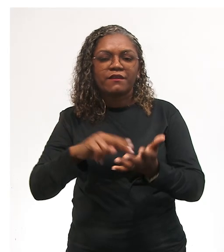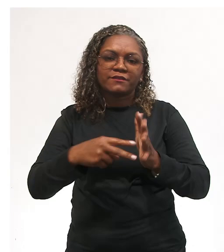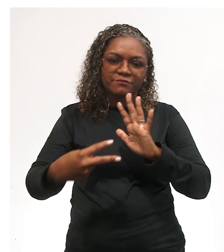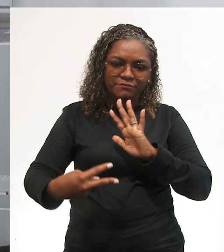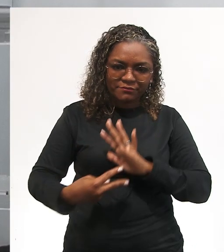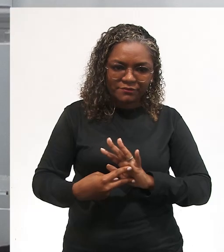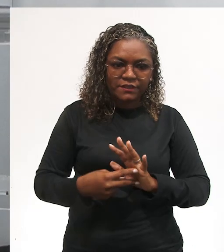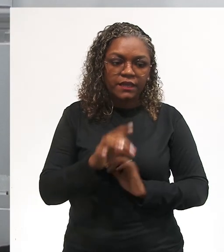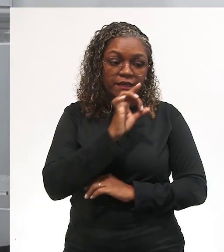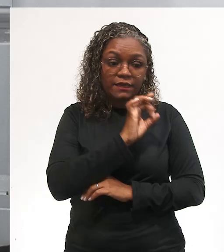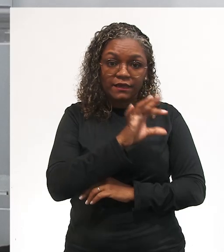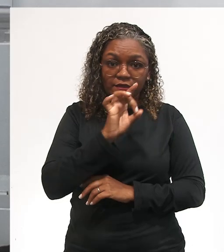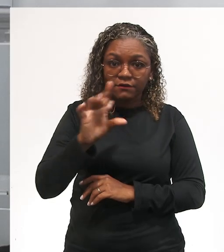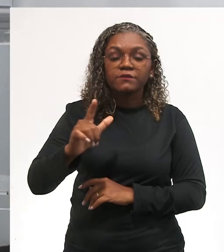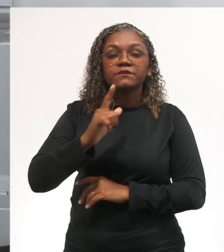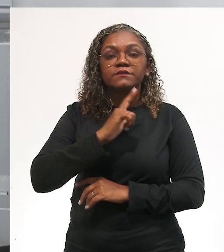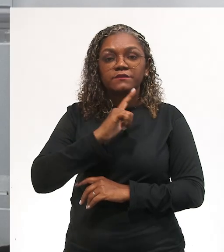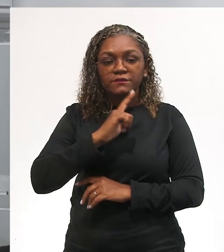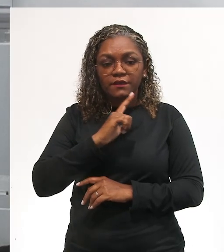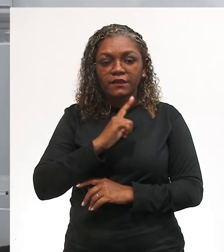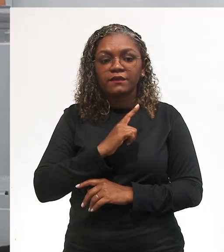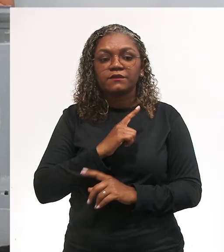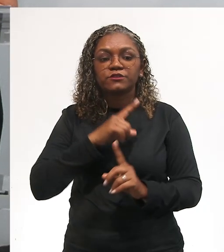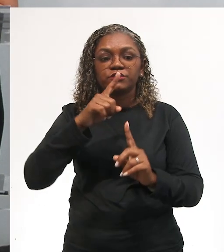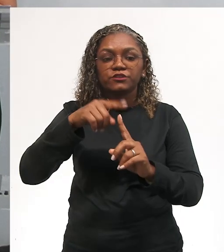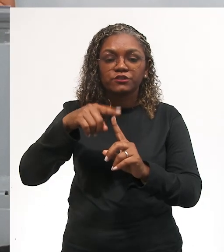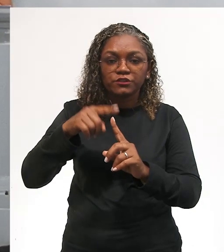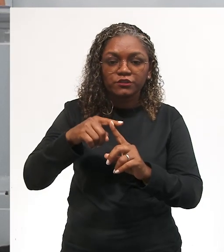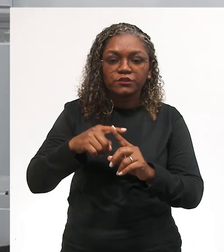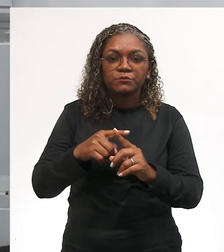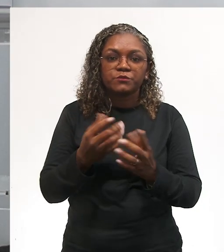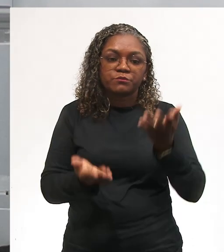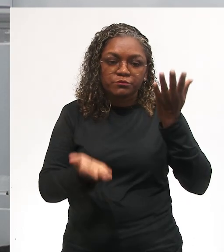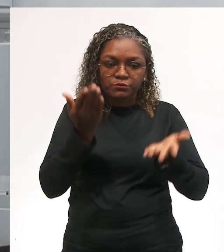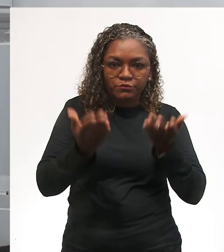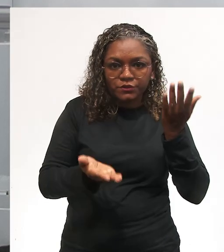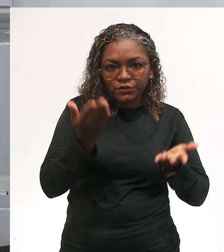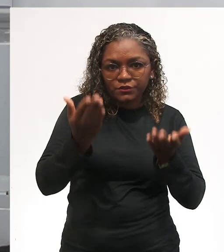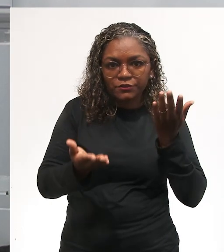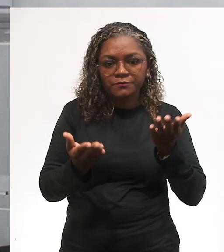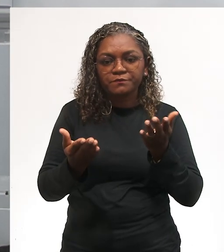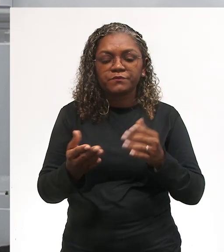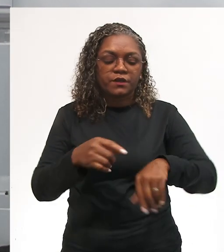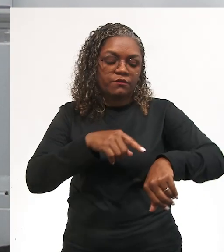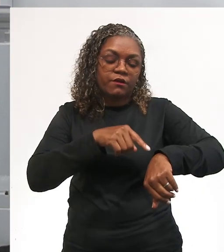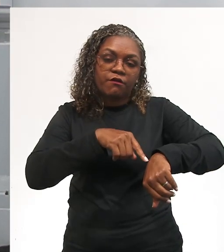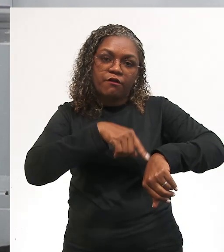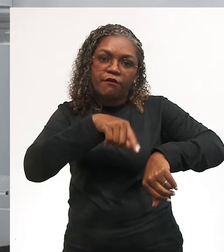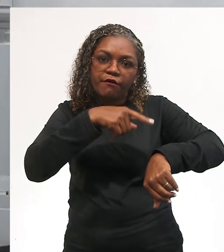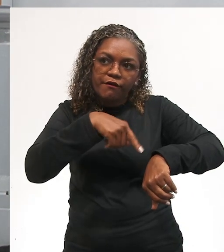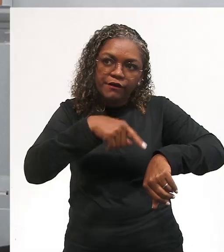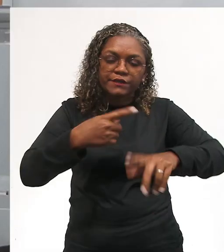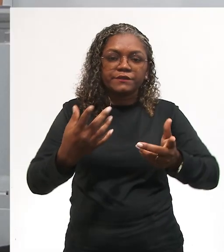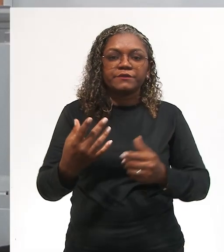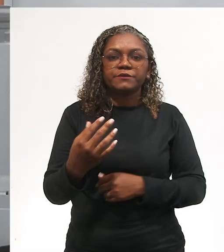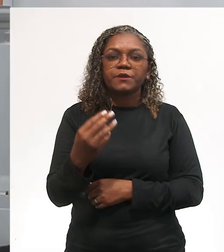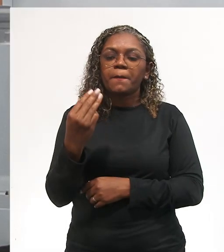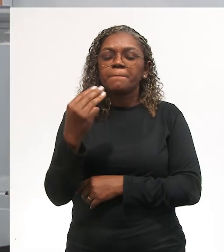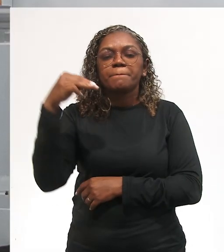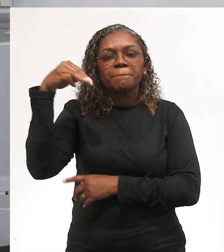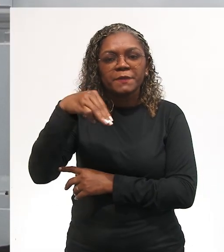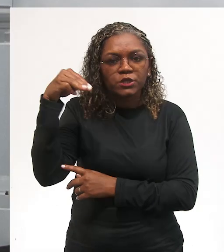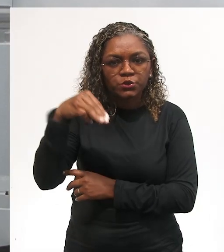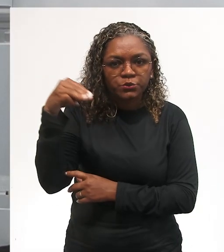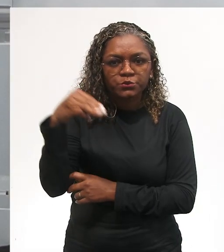vai ter várias unidades de medida, né? O tempo a gente mede em hora, em segundo, em minuto. Como